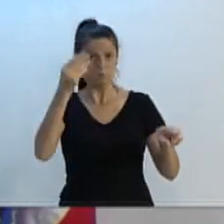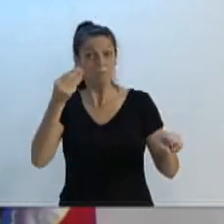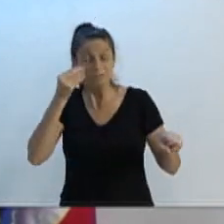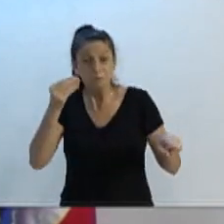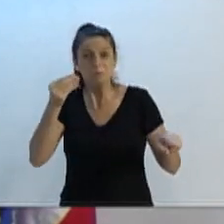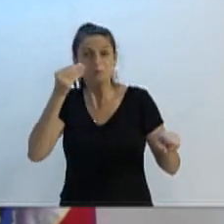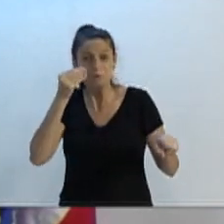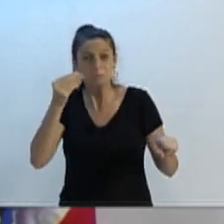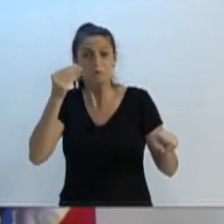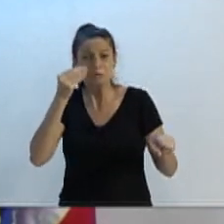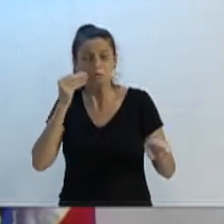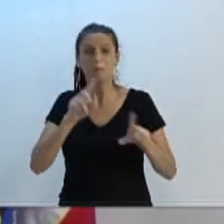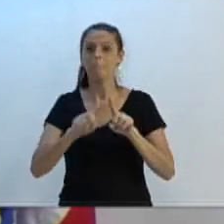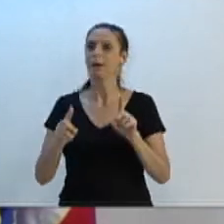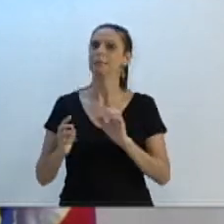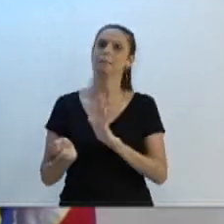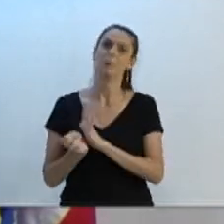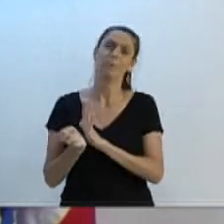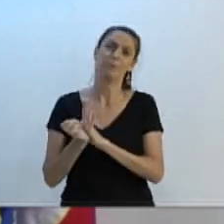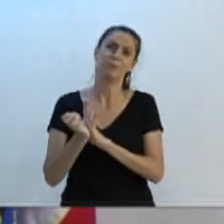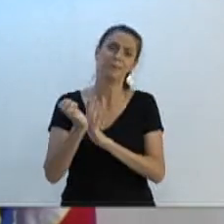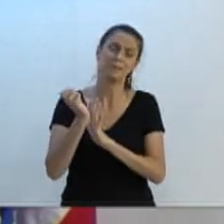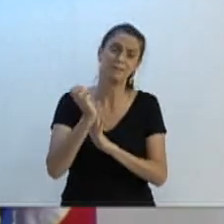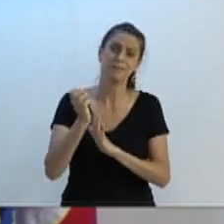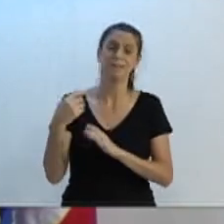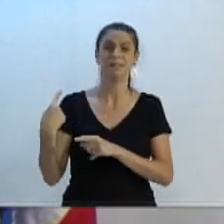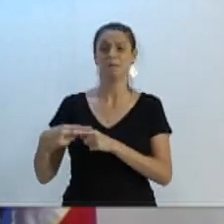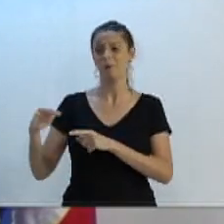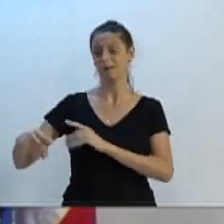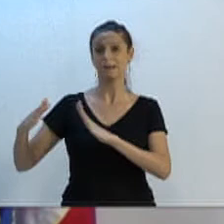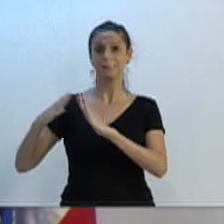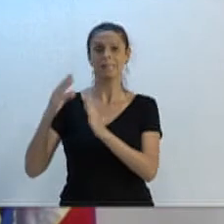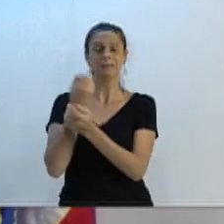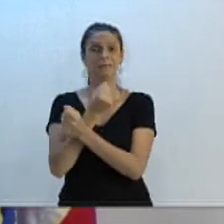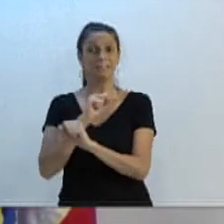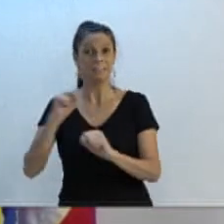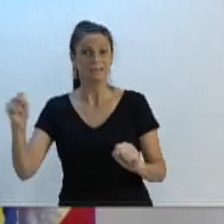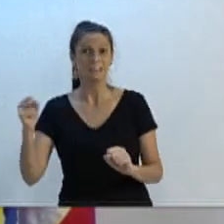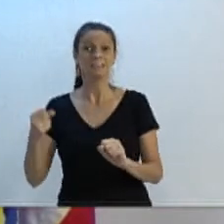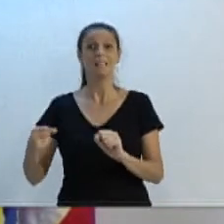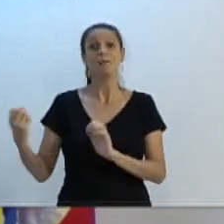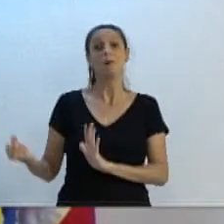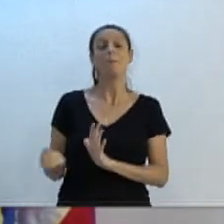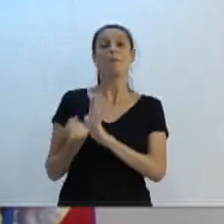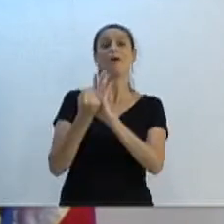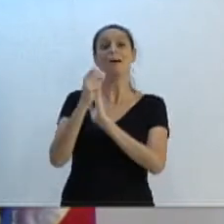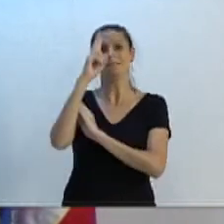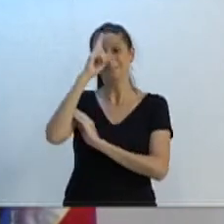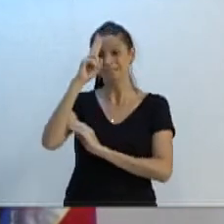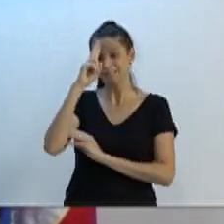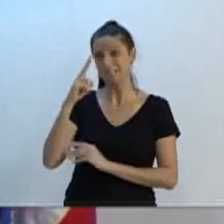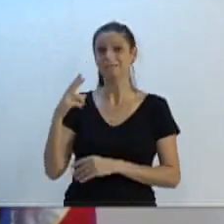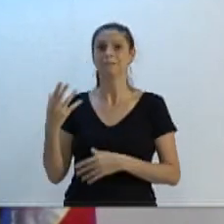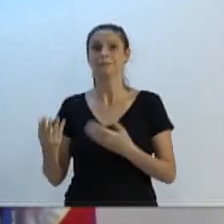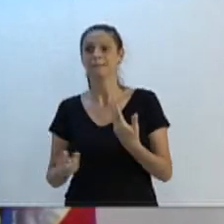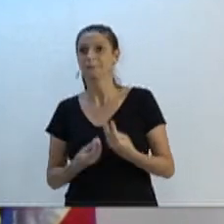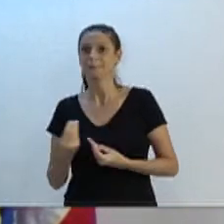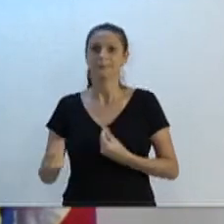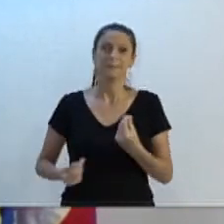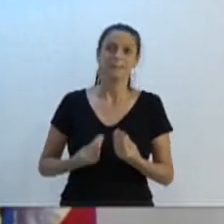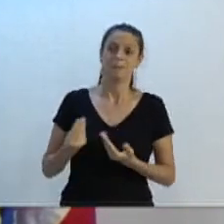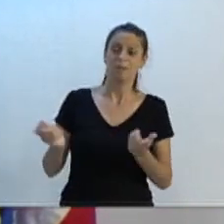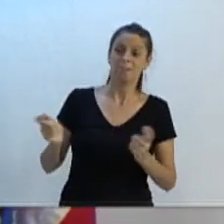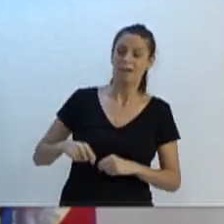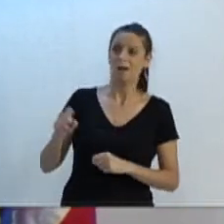pelo excesso de burocracia pela questão daquele casarão ser tombado pelo patrimônio histórico e desta forma não poder